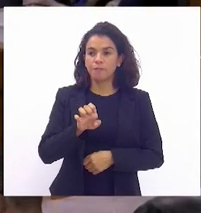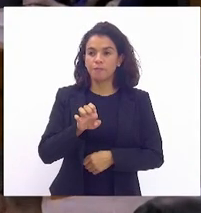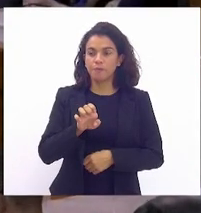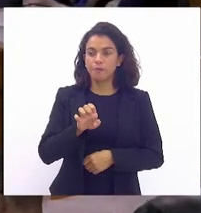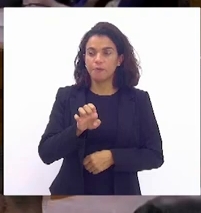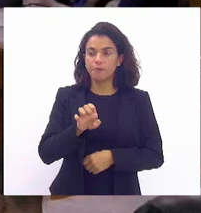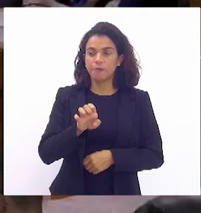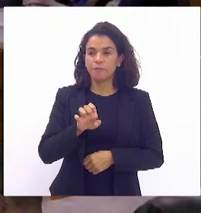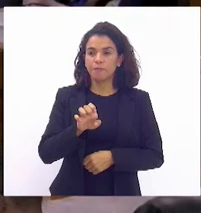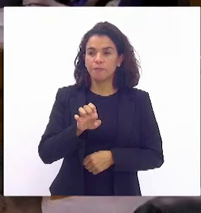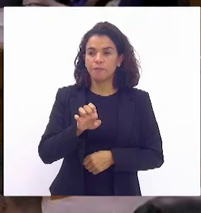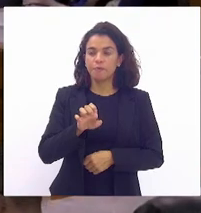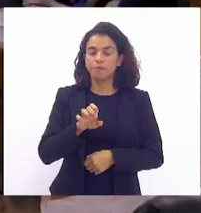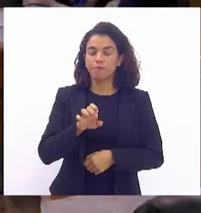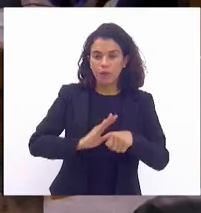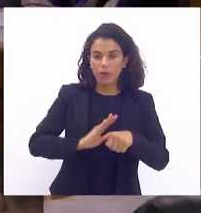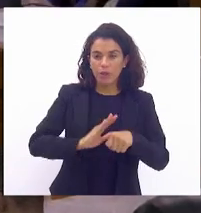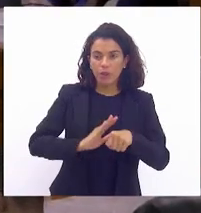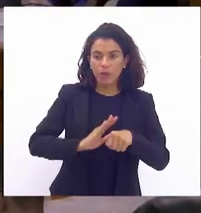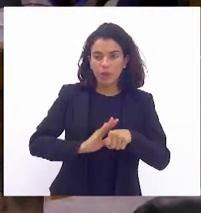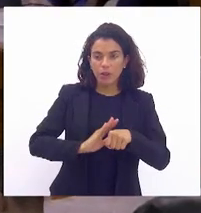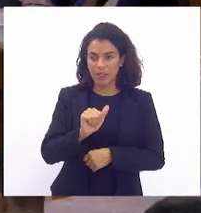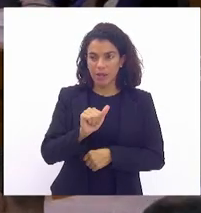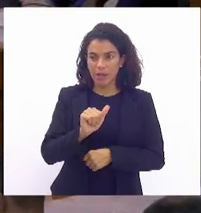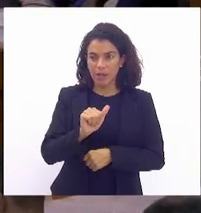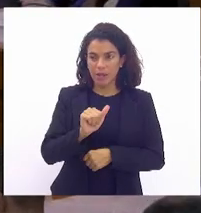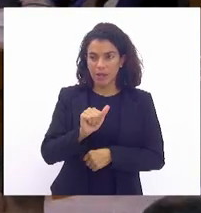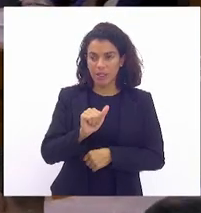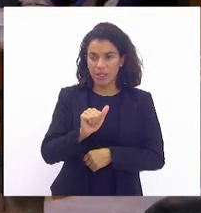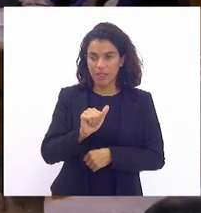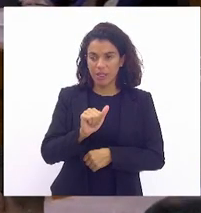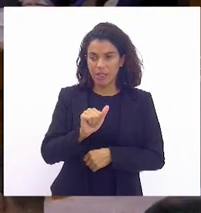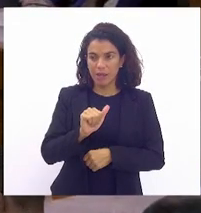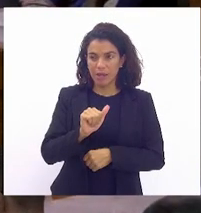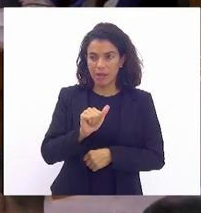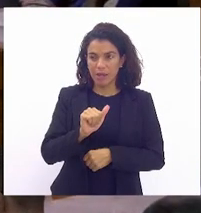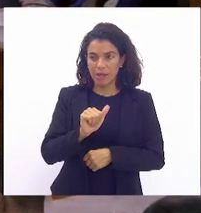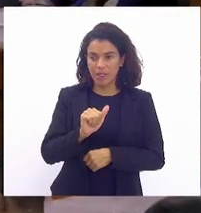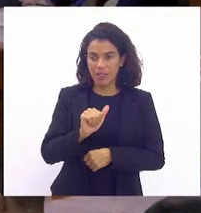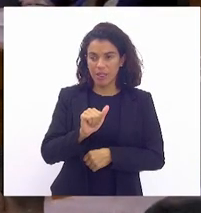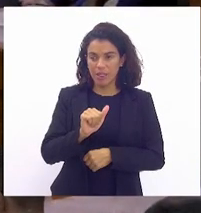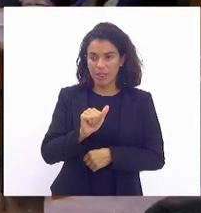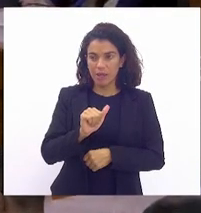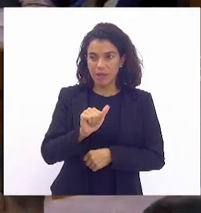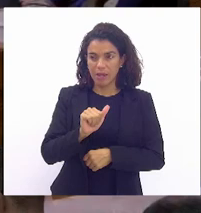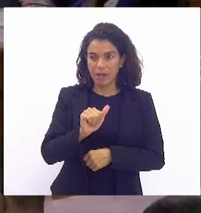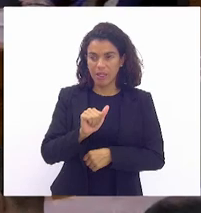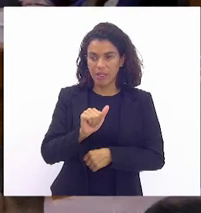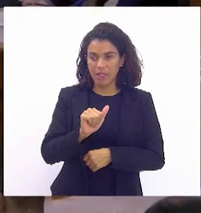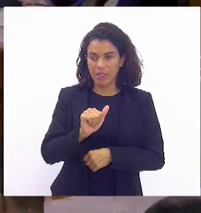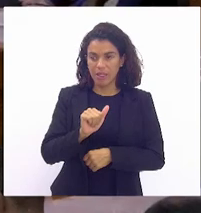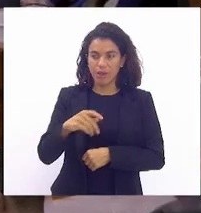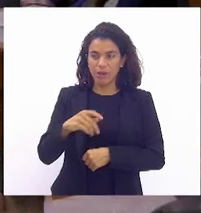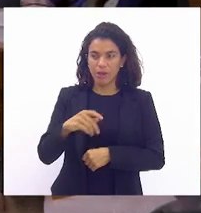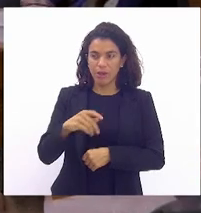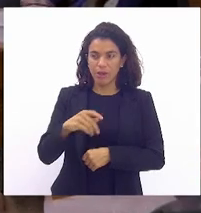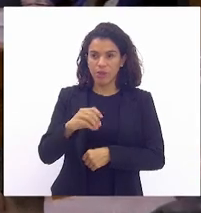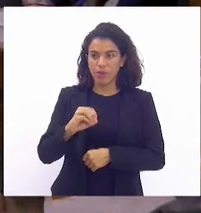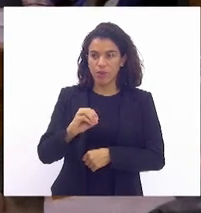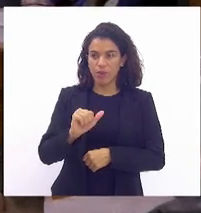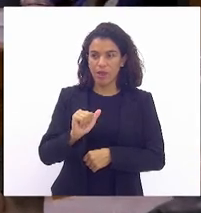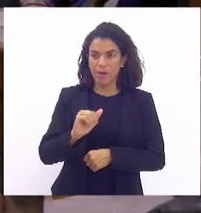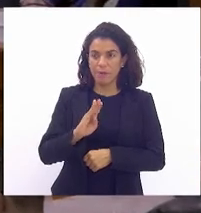padre Juarez. Boa noite, doutora Carolina Patitucci, nossa presidente da nossa OAB. Eu